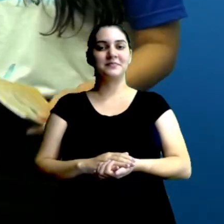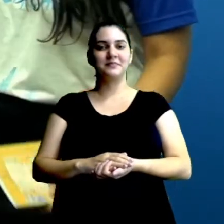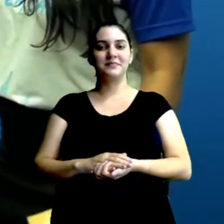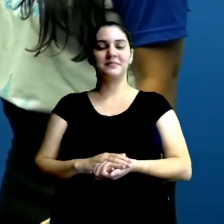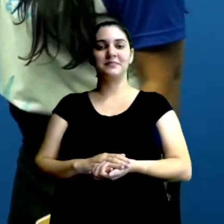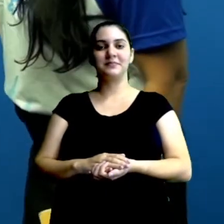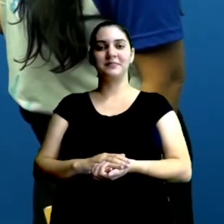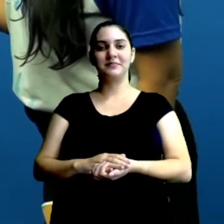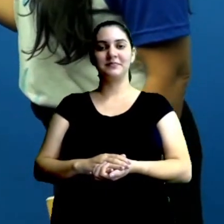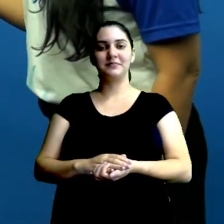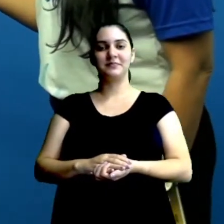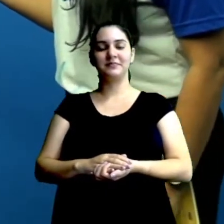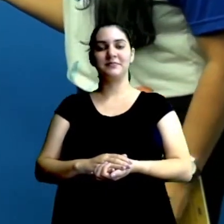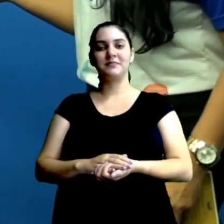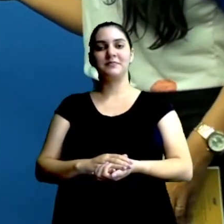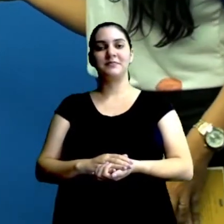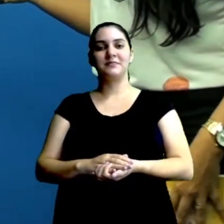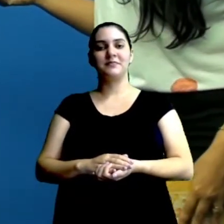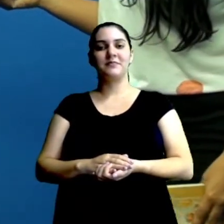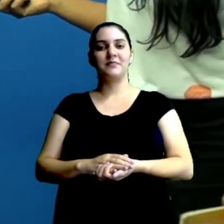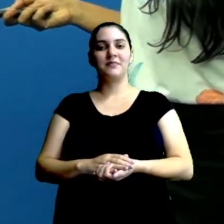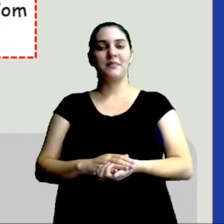Então vamos lá.